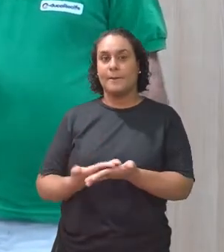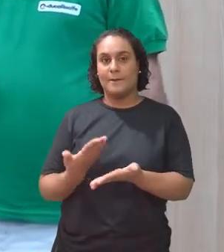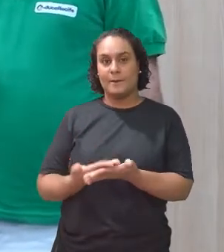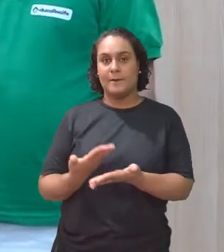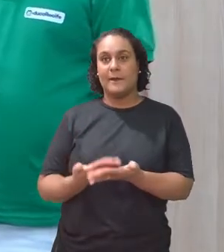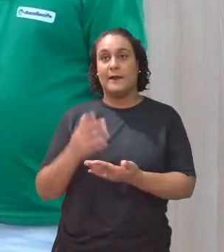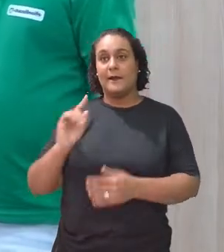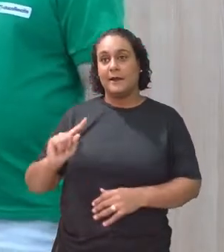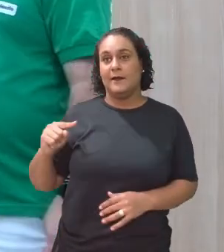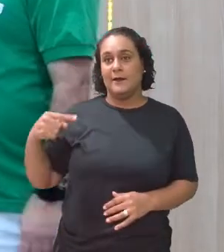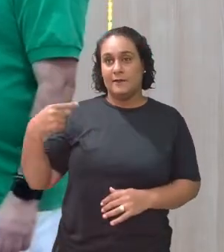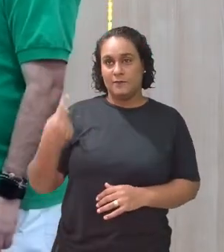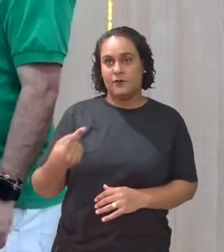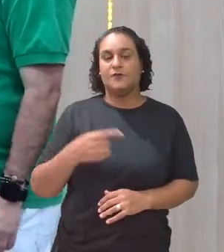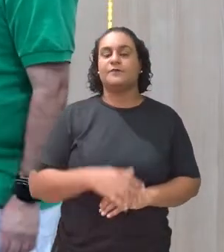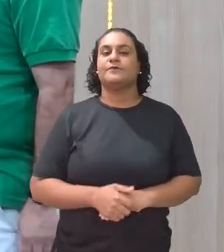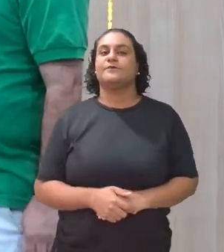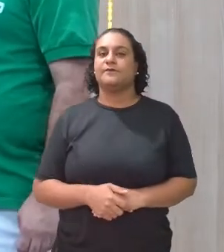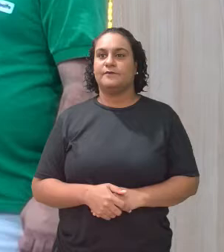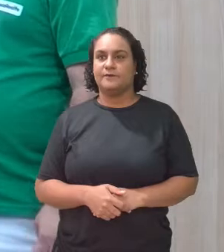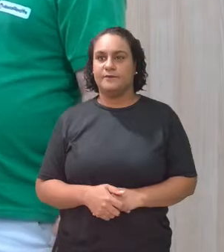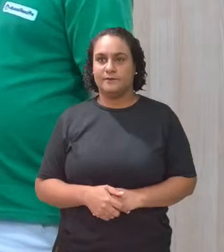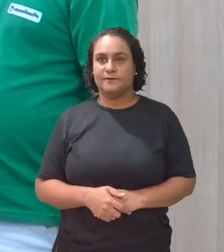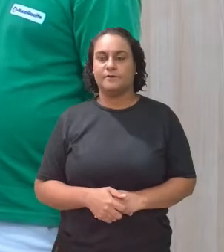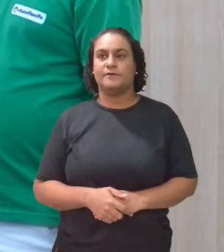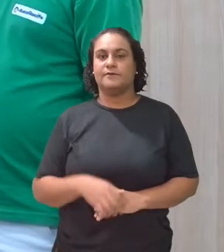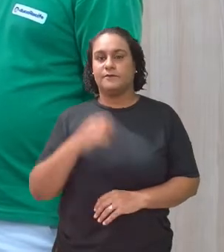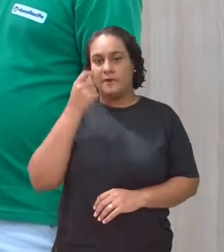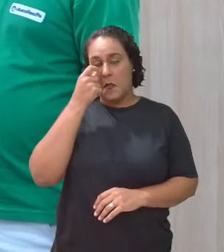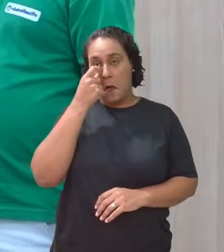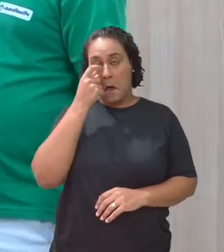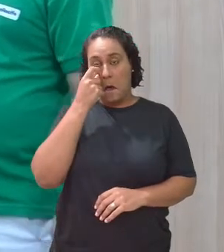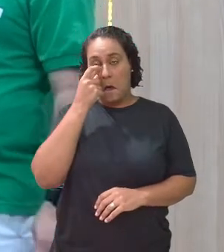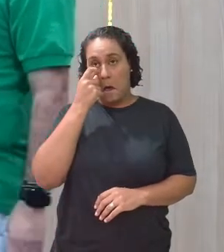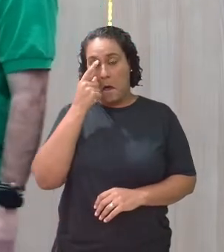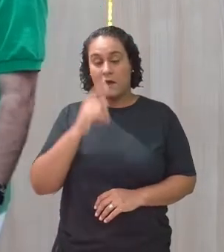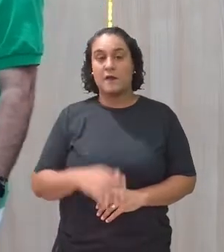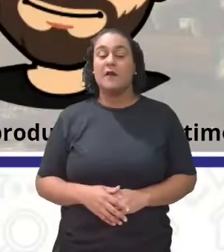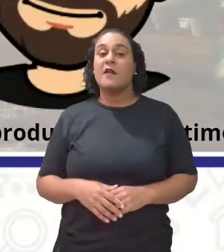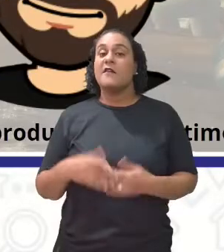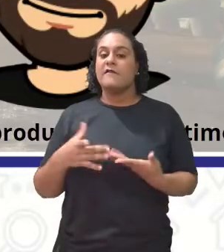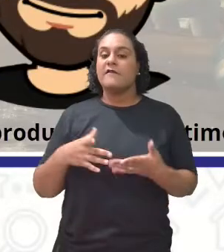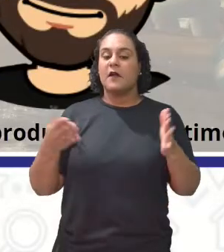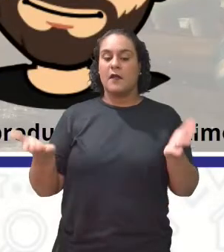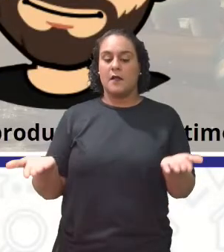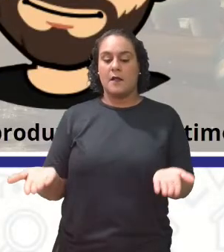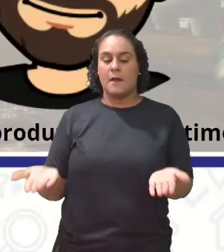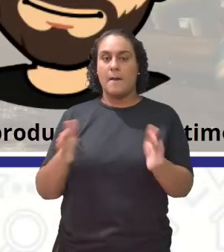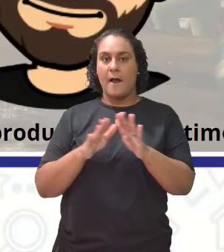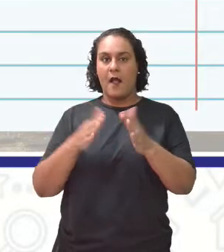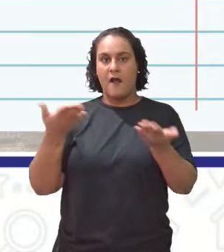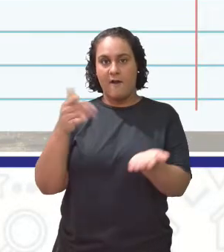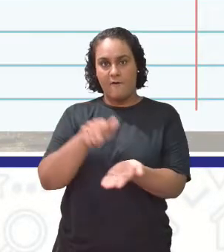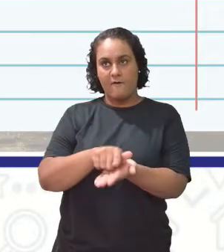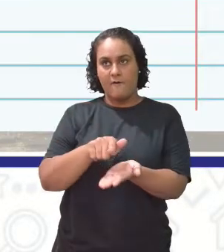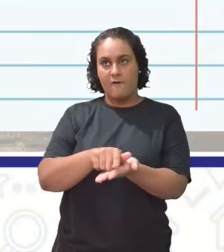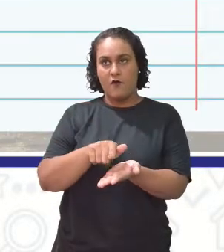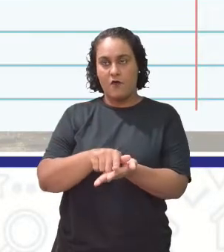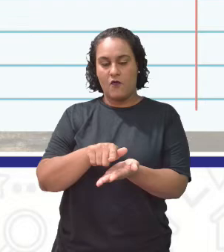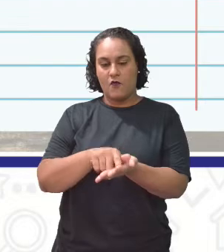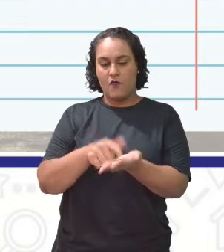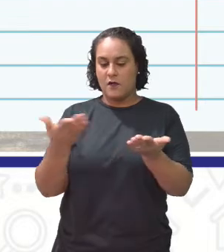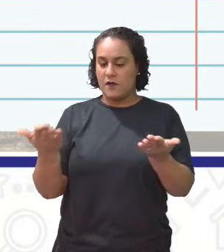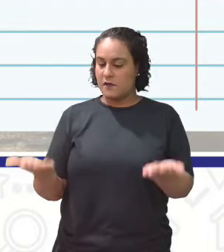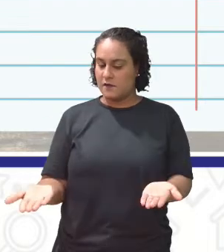Aí, depois disso, você vai dividir essa folha em 2 colunas. Então, você vai pegar a folha